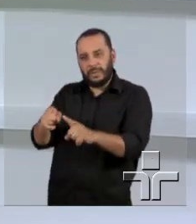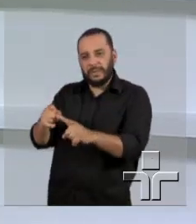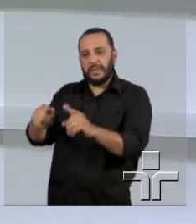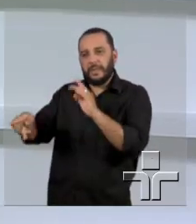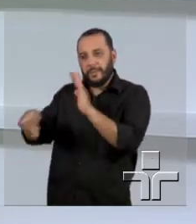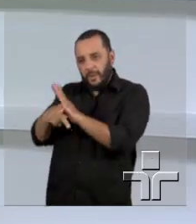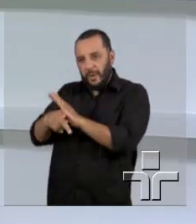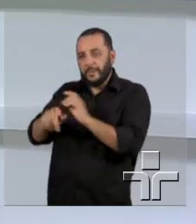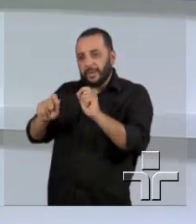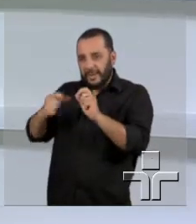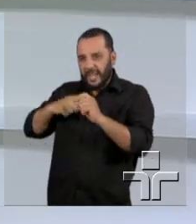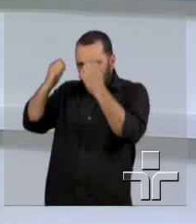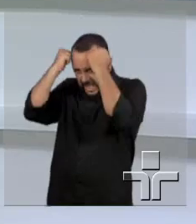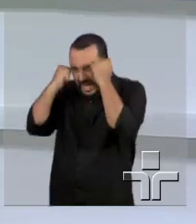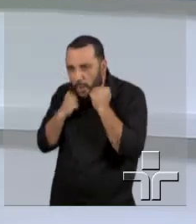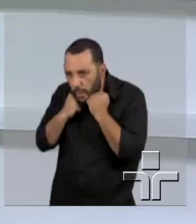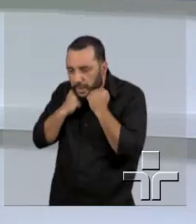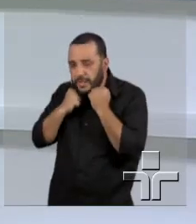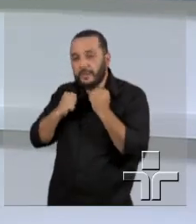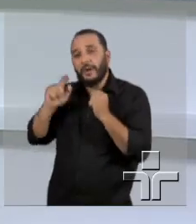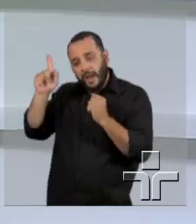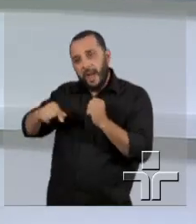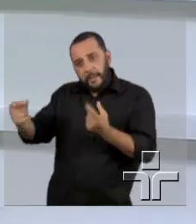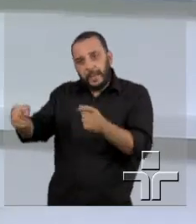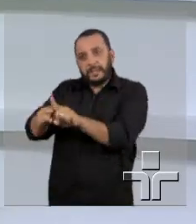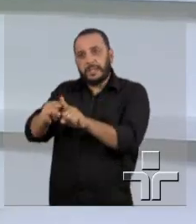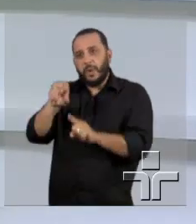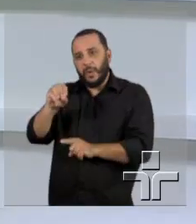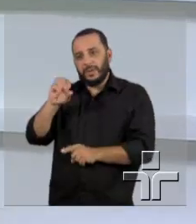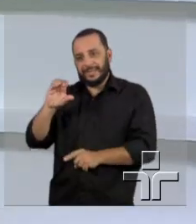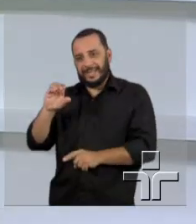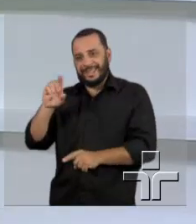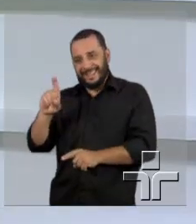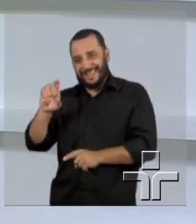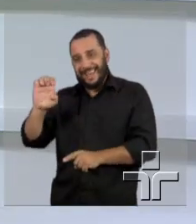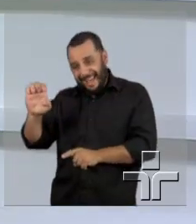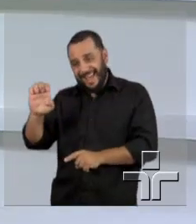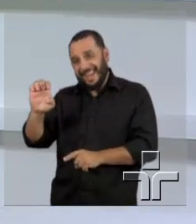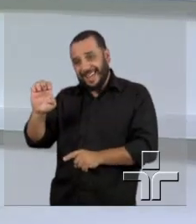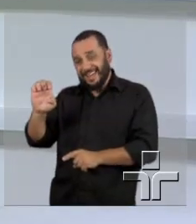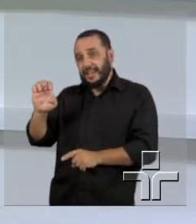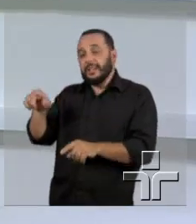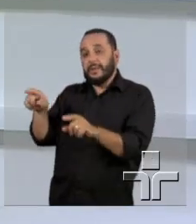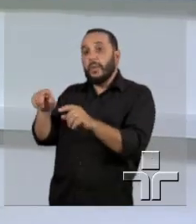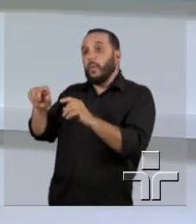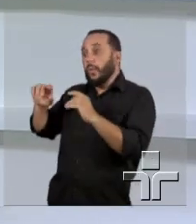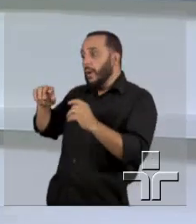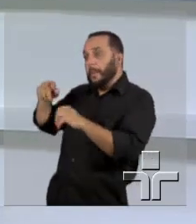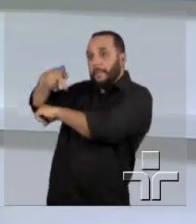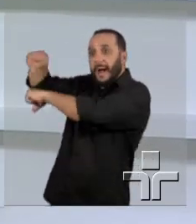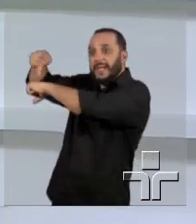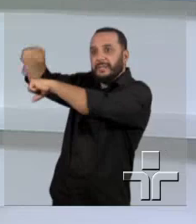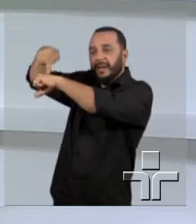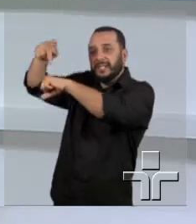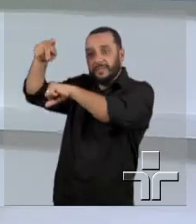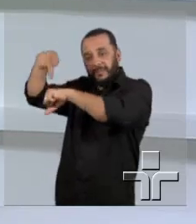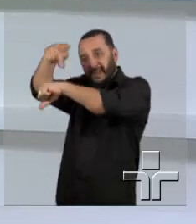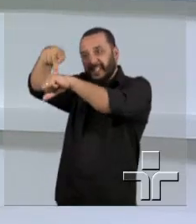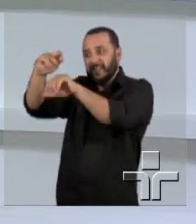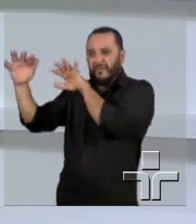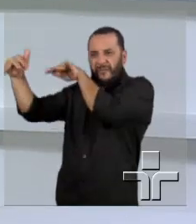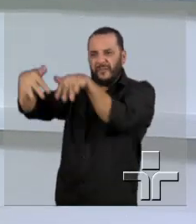um braço da OCDE. Então, os organismos internacionais, diante dessa decisão, qual a mensagem que é passada para o